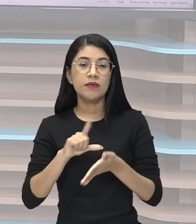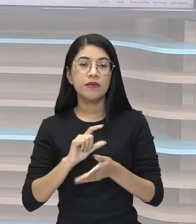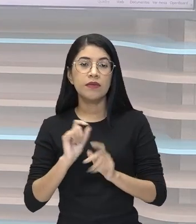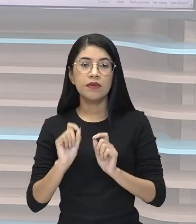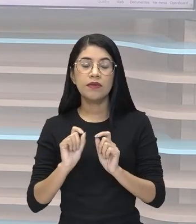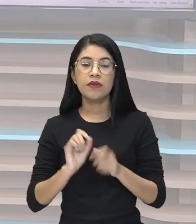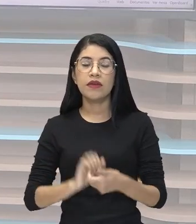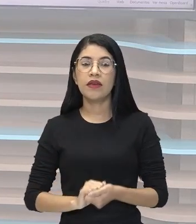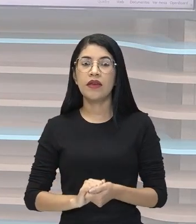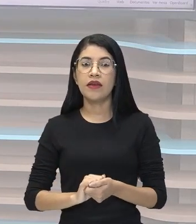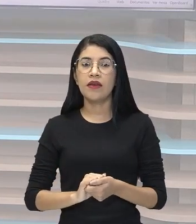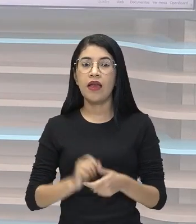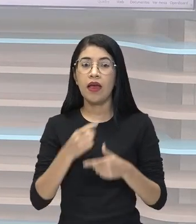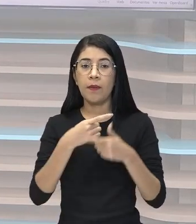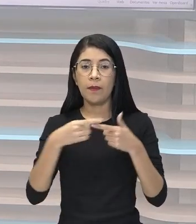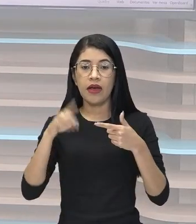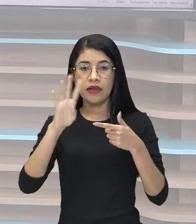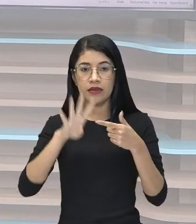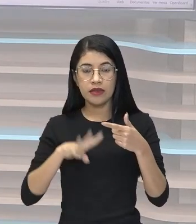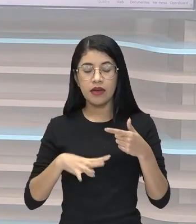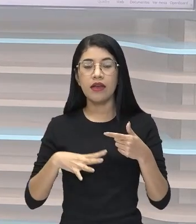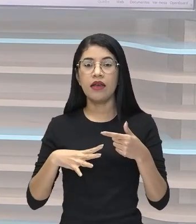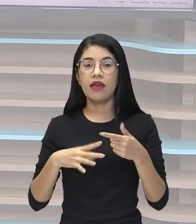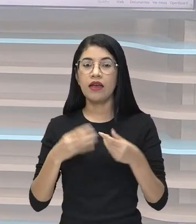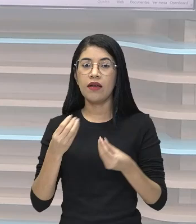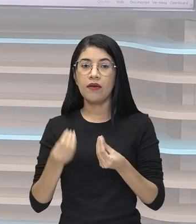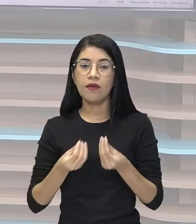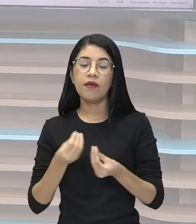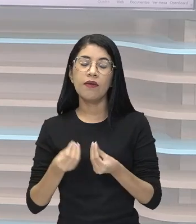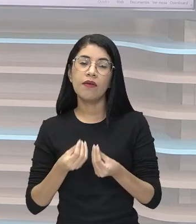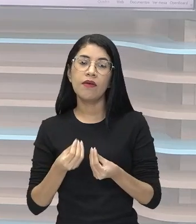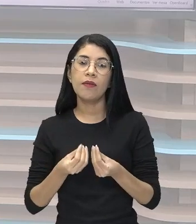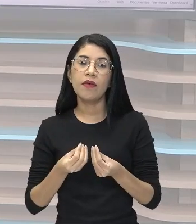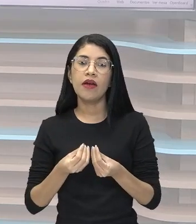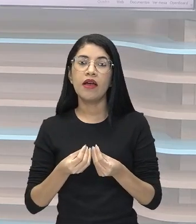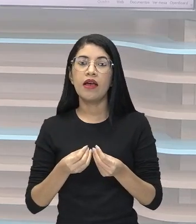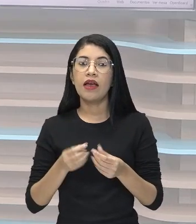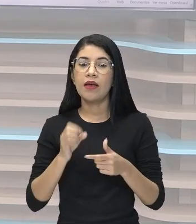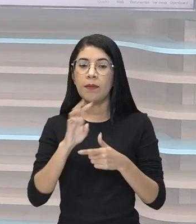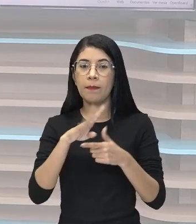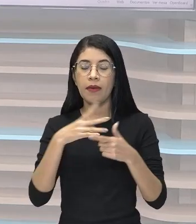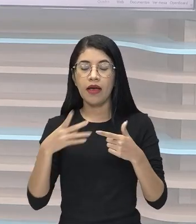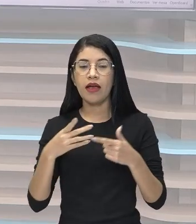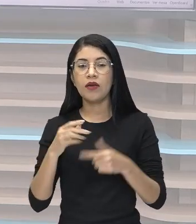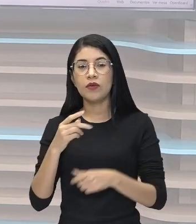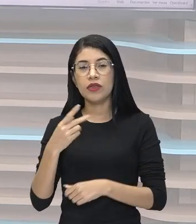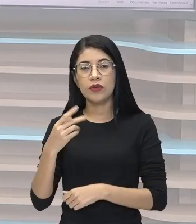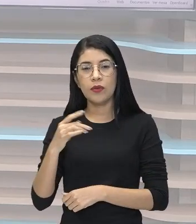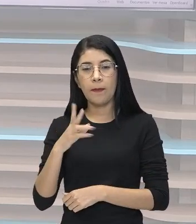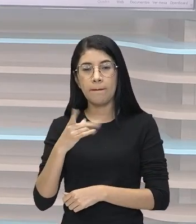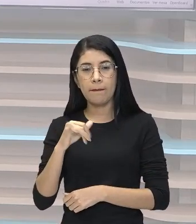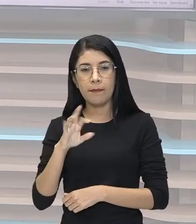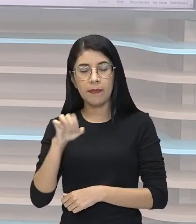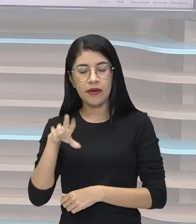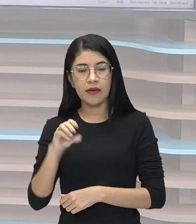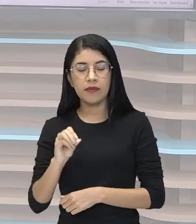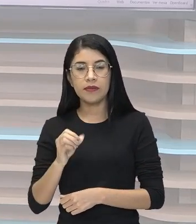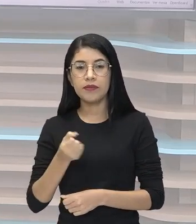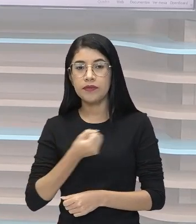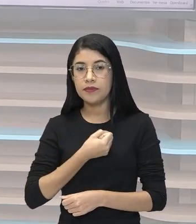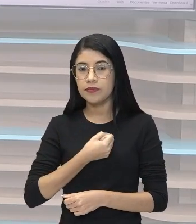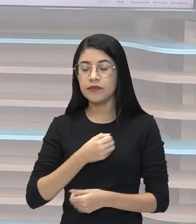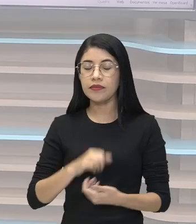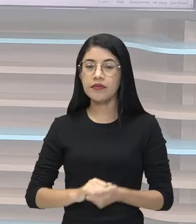que fatorar, né, esse valor utilizando a ideia lá da fatoração de números primos. E aí sempre tentar deixar